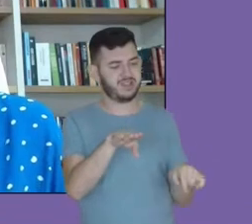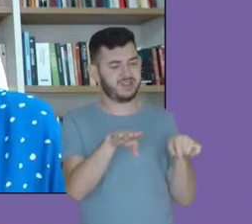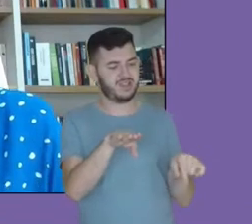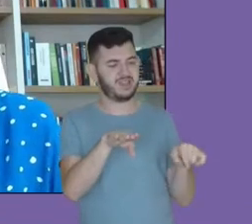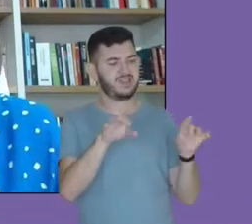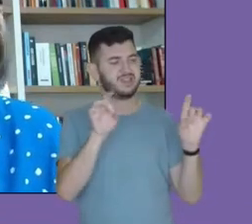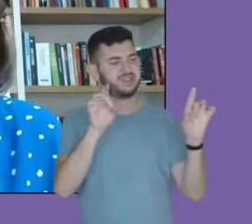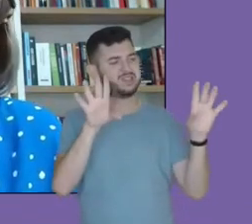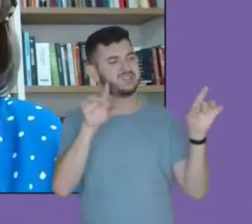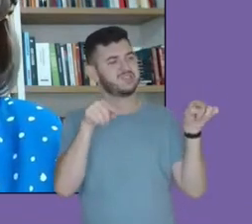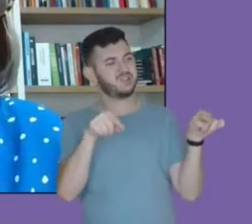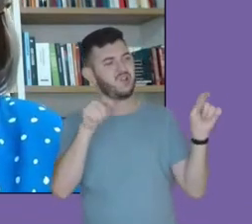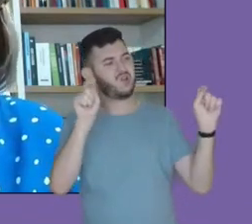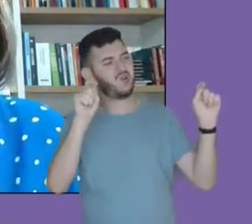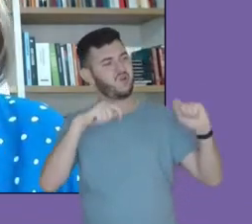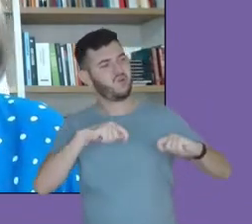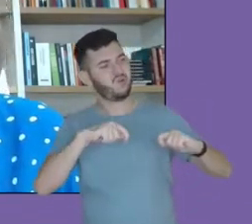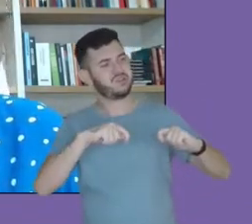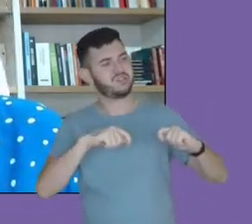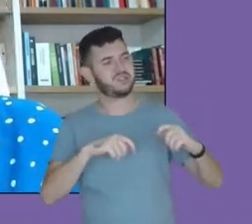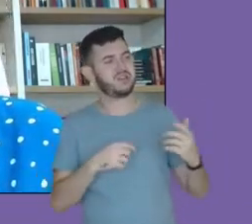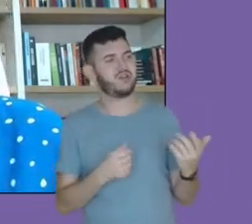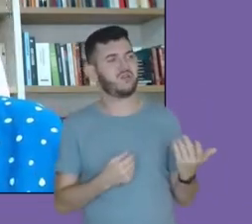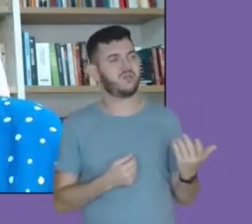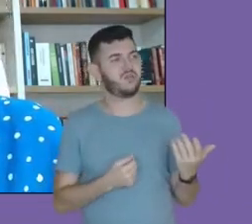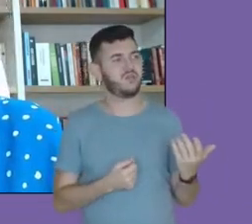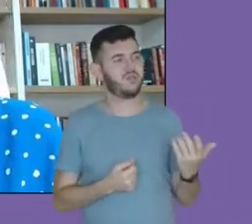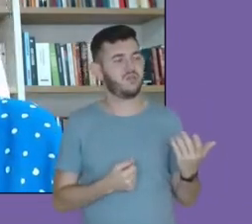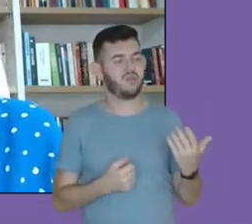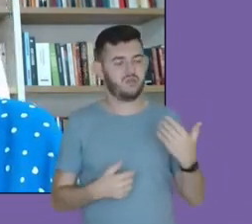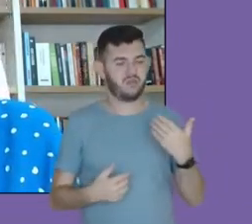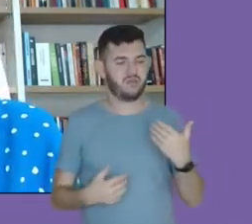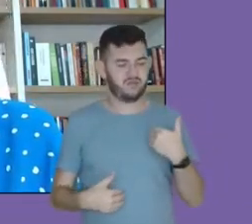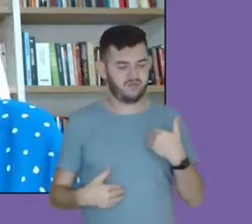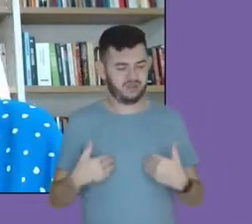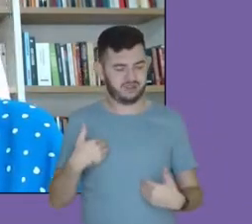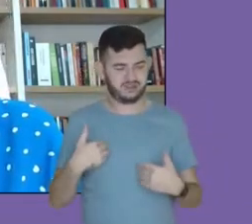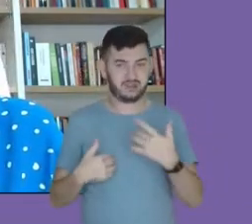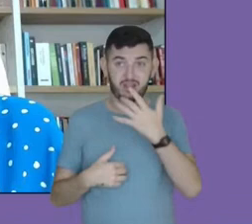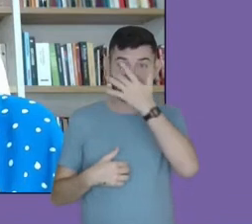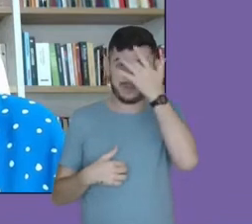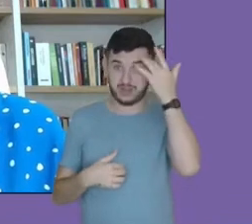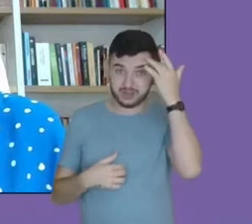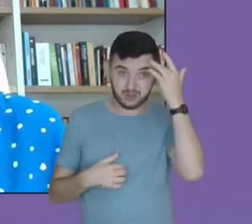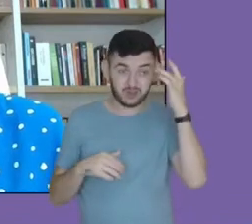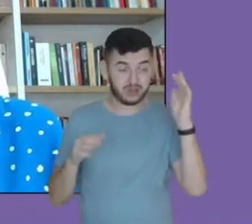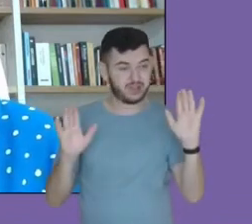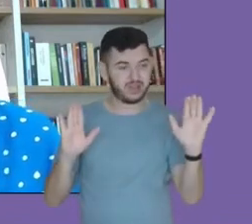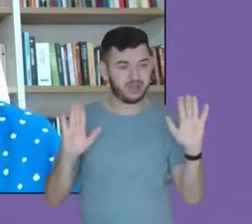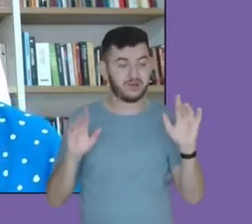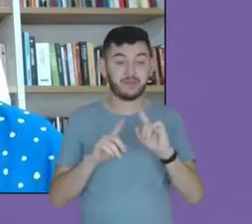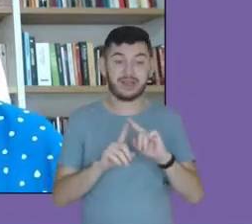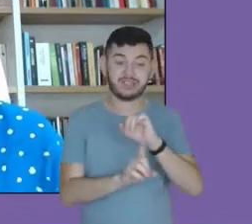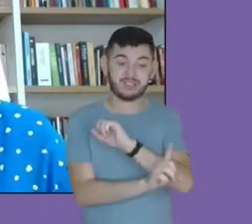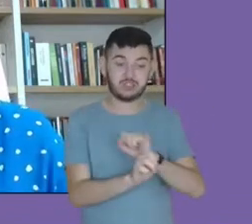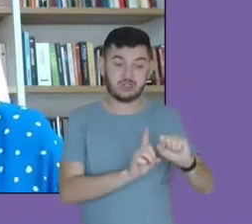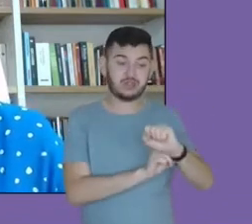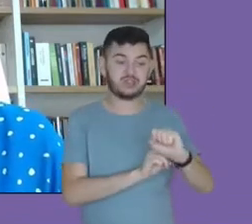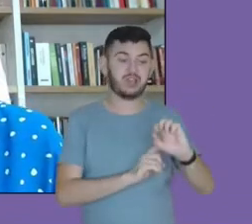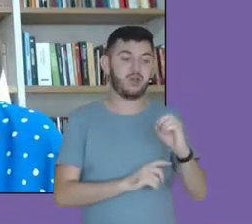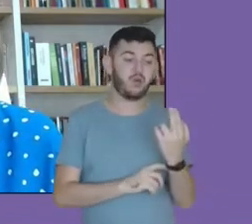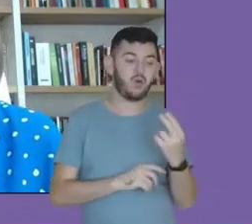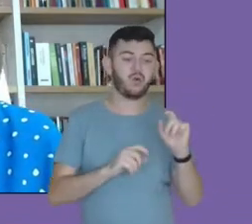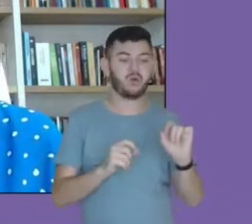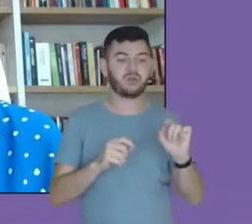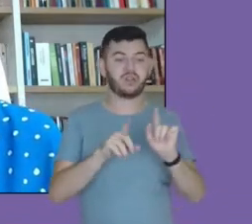apenas com a condição física do indivíduo, mas com a condição social e com a natureza das